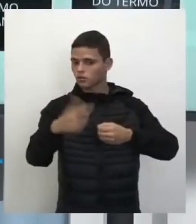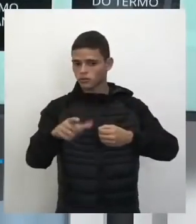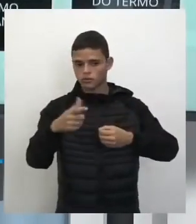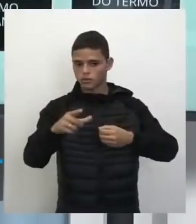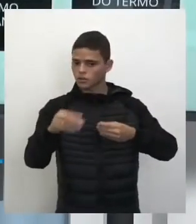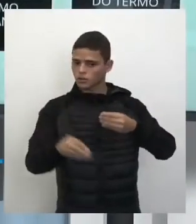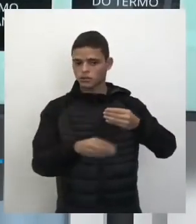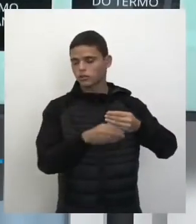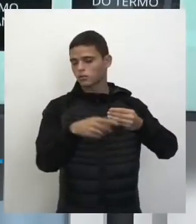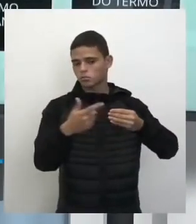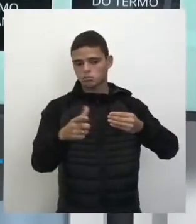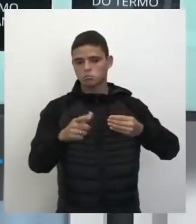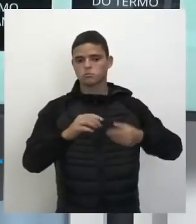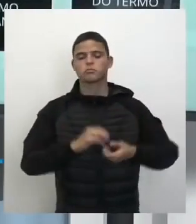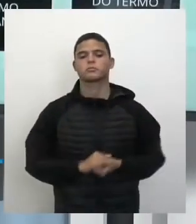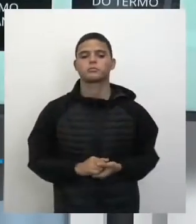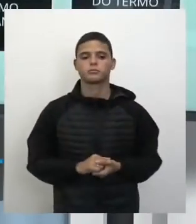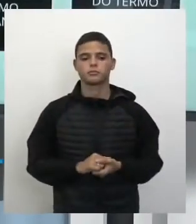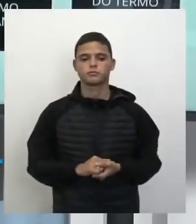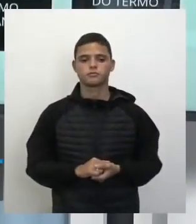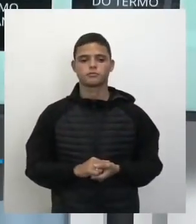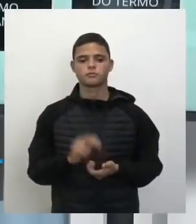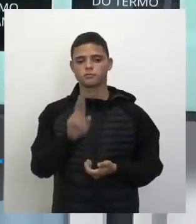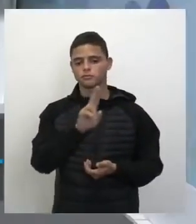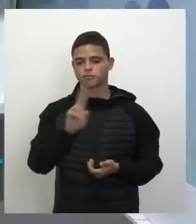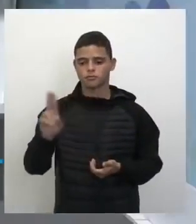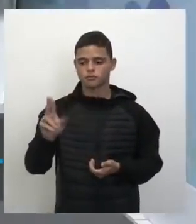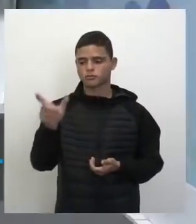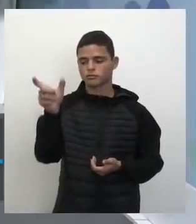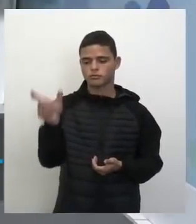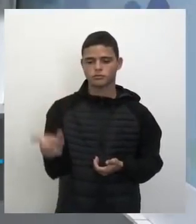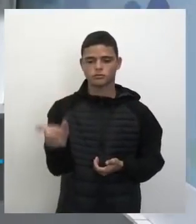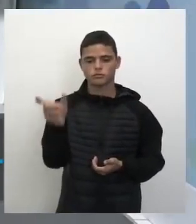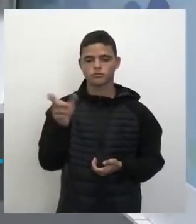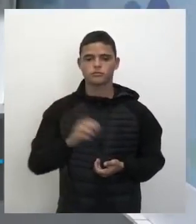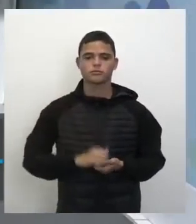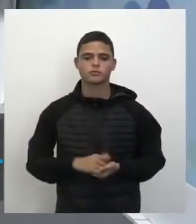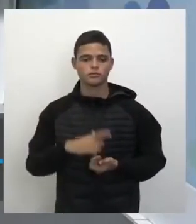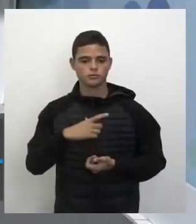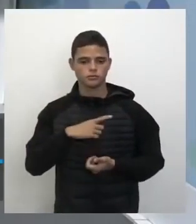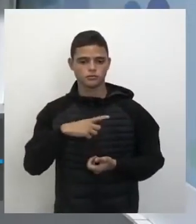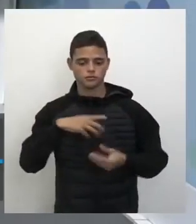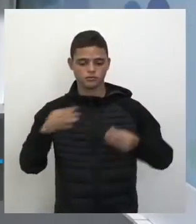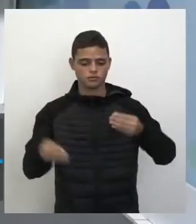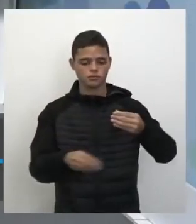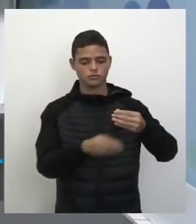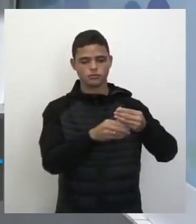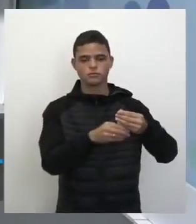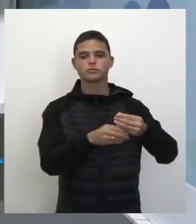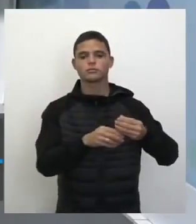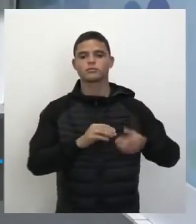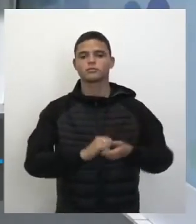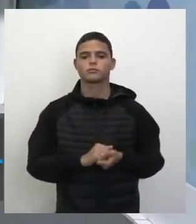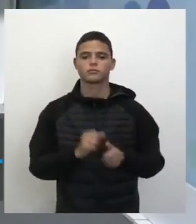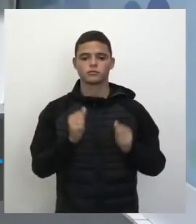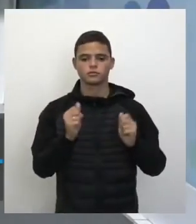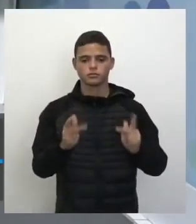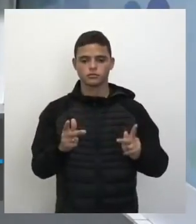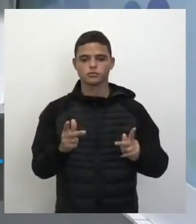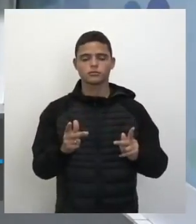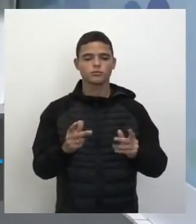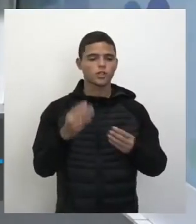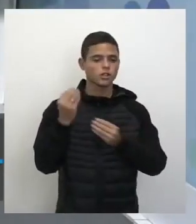que vem depois é o predicativo. Mas a gente chama de objeto, né, o termo que complementa os verbos de ação. Muito bem, então olha